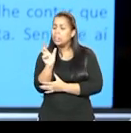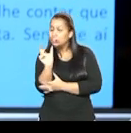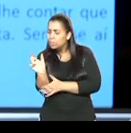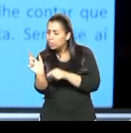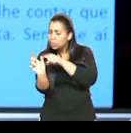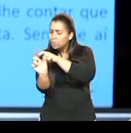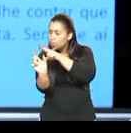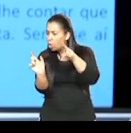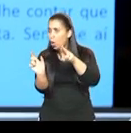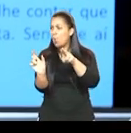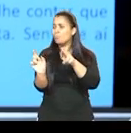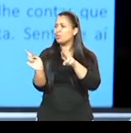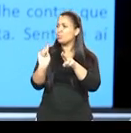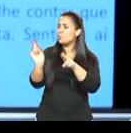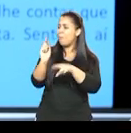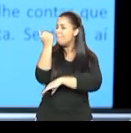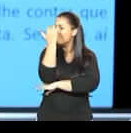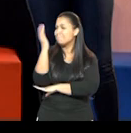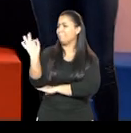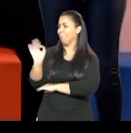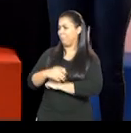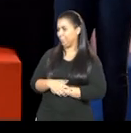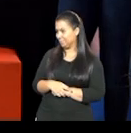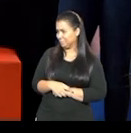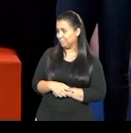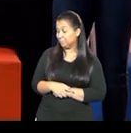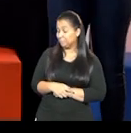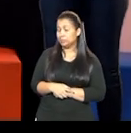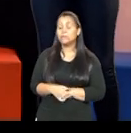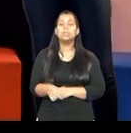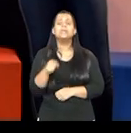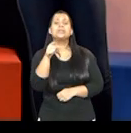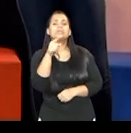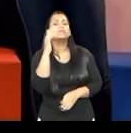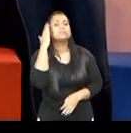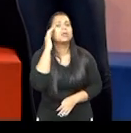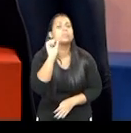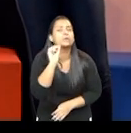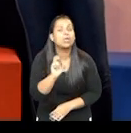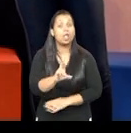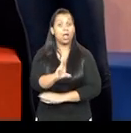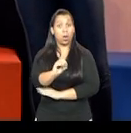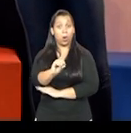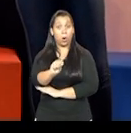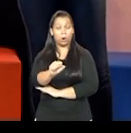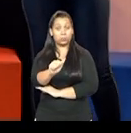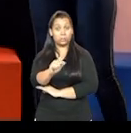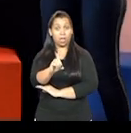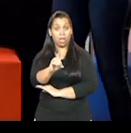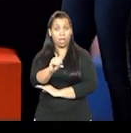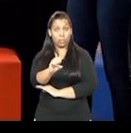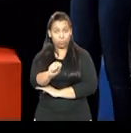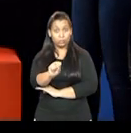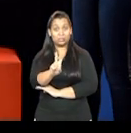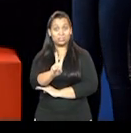planta. Sente-se aí que eu vou te explicar. E você? Sabe o que é uma rosa dos ventos?